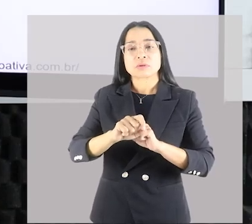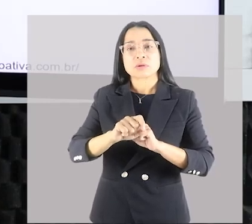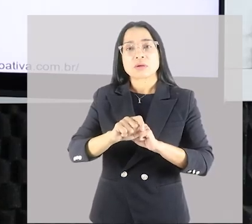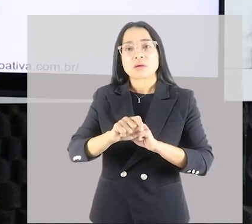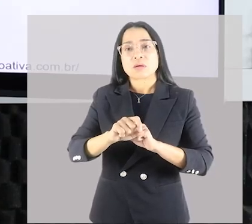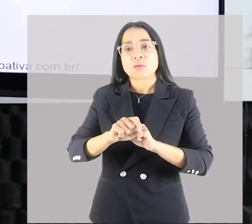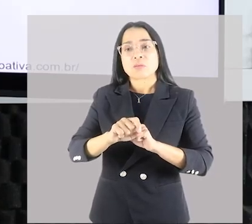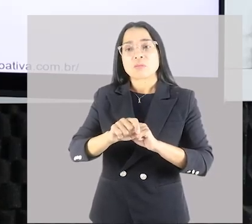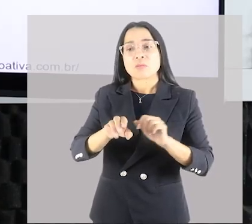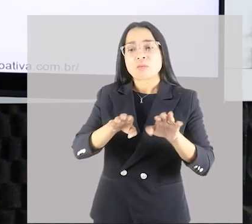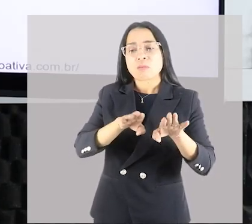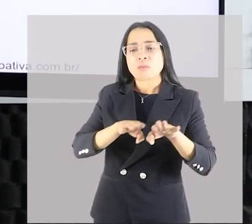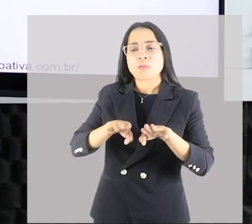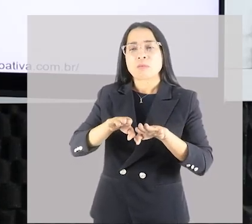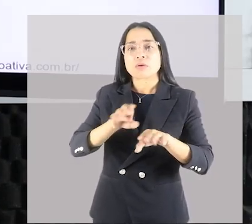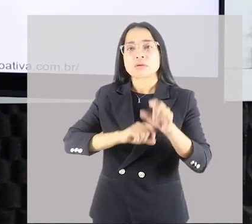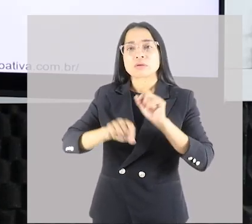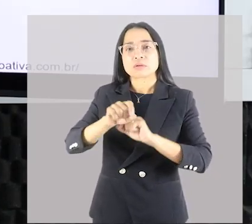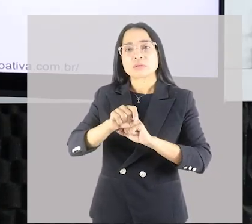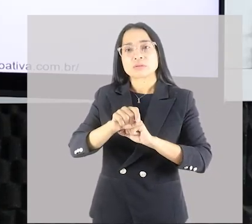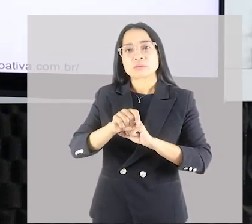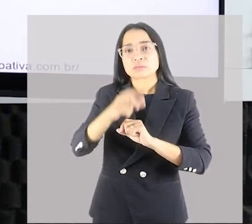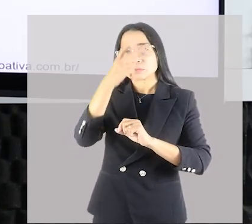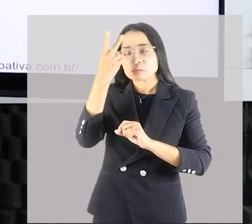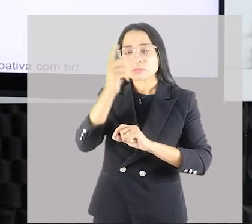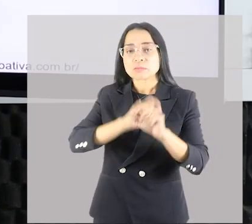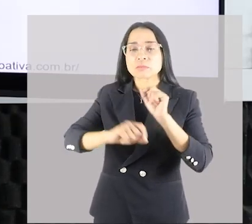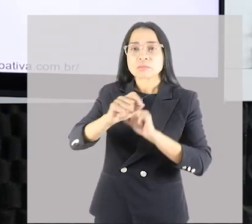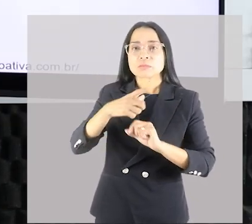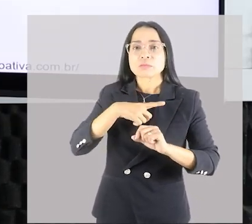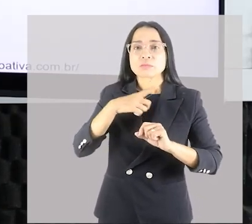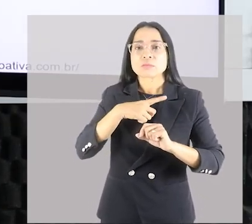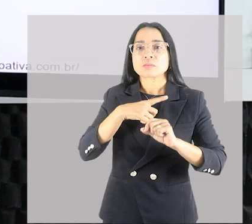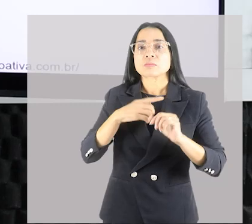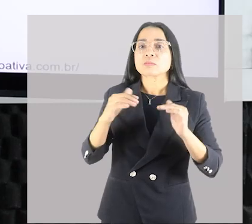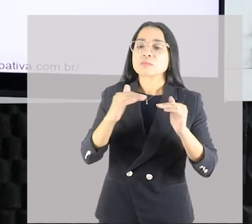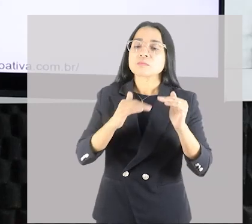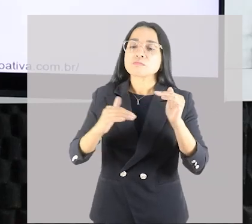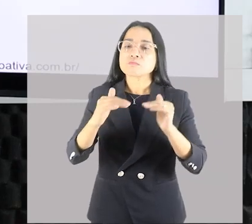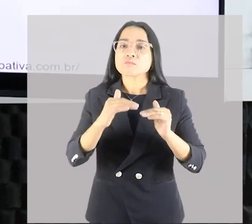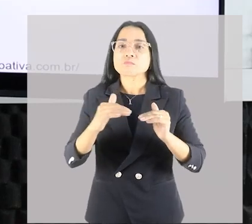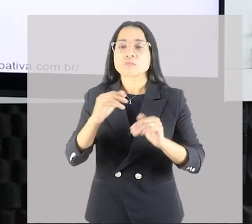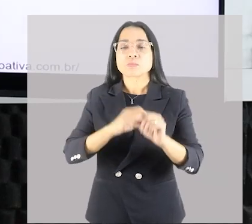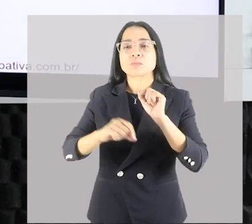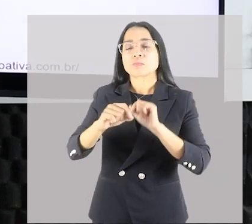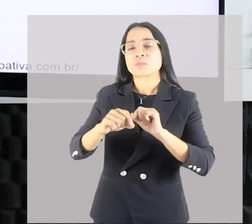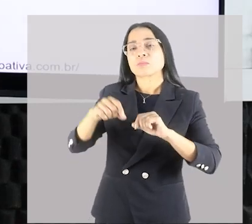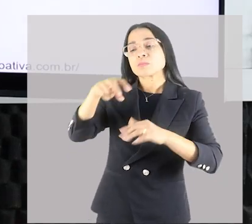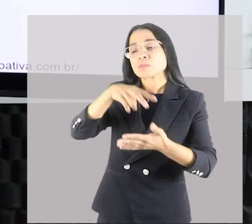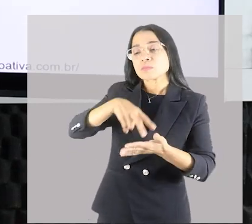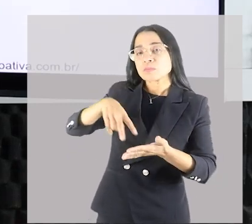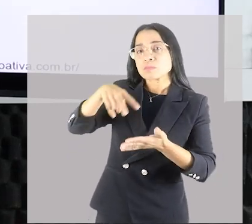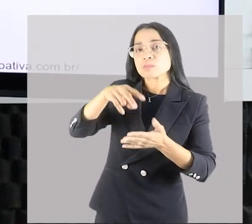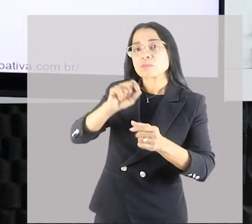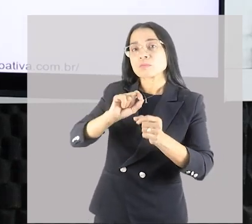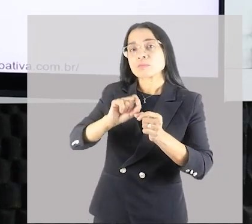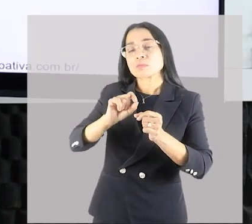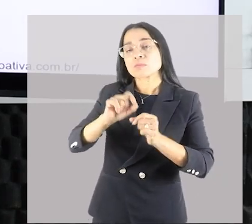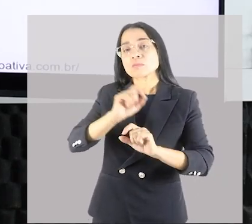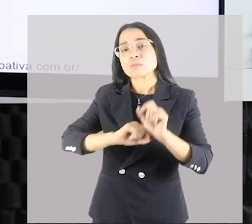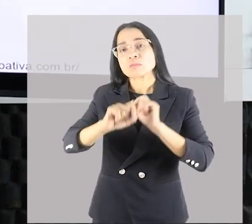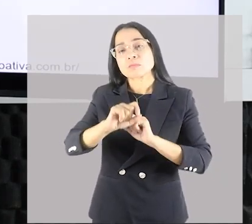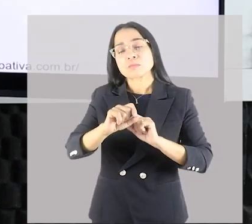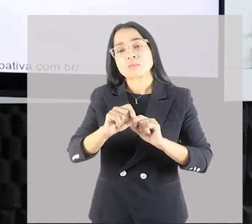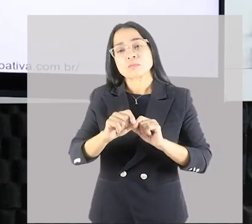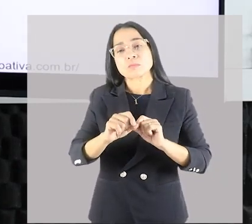um equilíbrio ali bem legal entre os participantes para que tenha uma harmonia entre os passos que vão ser executados